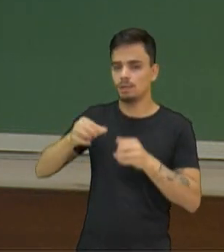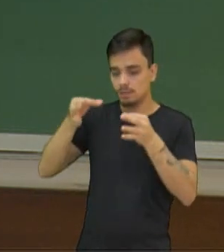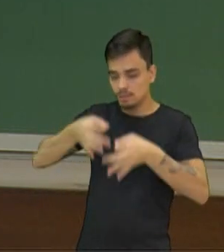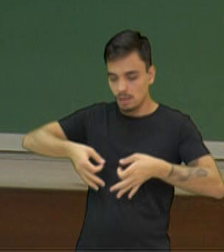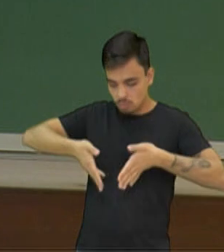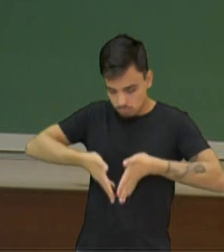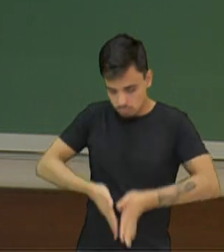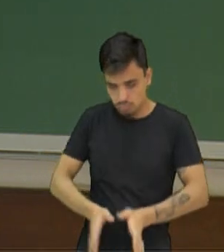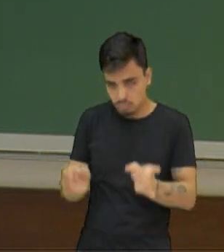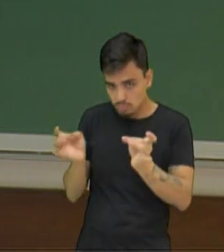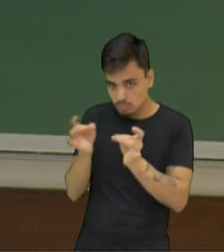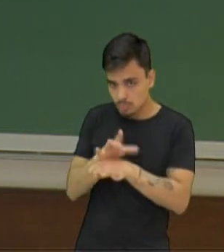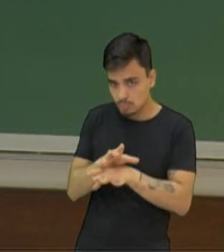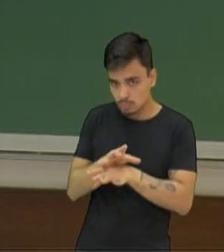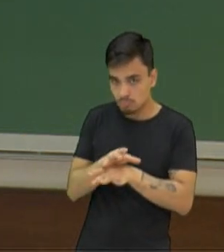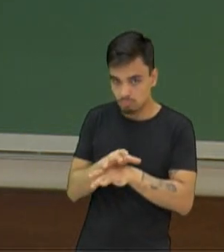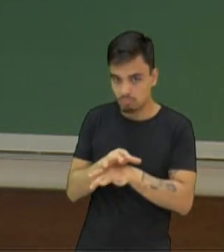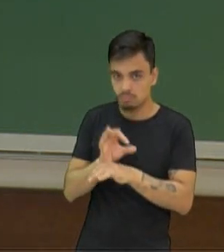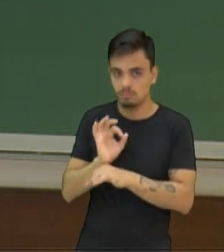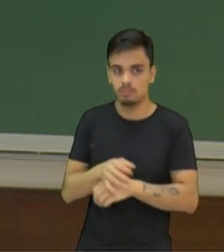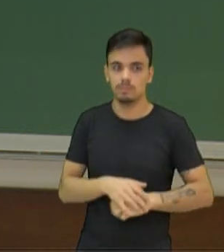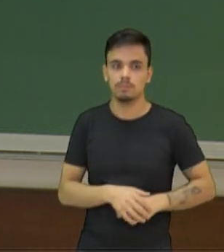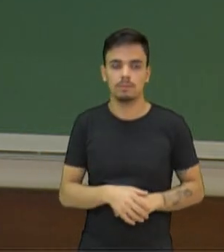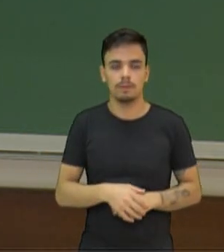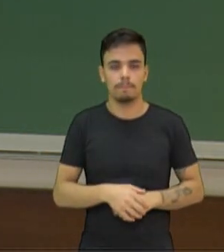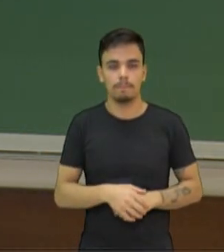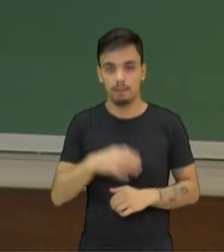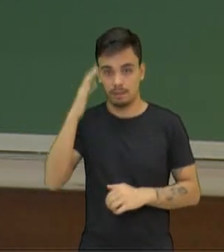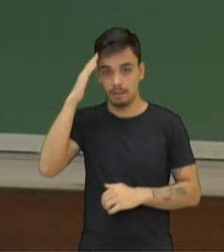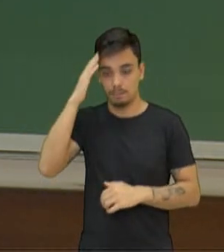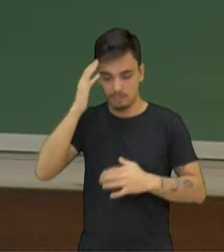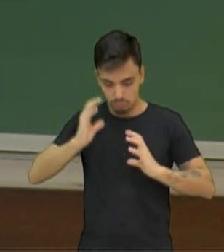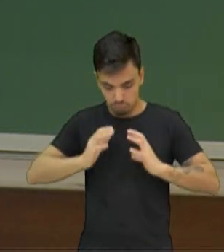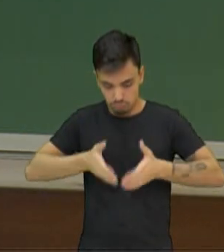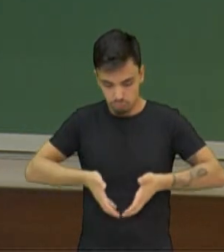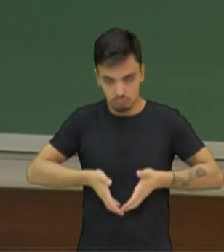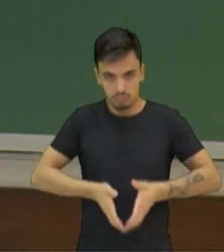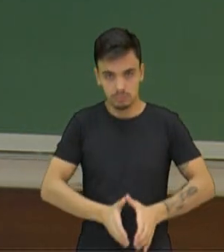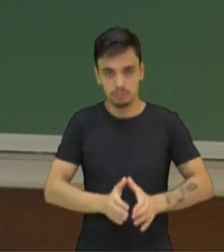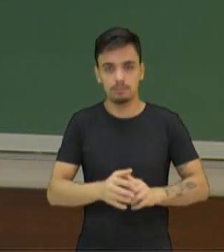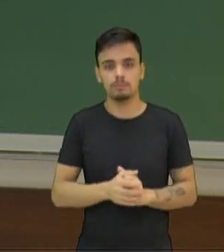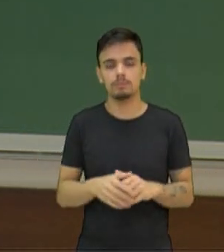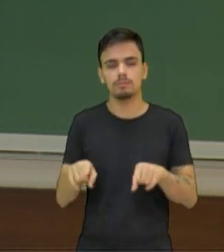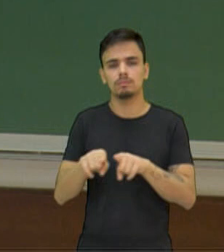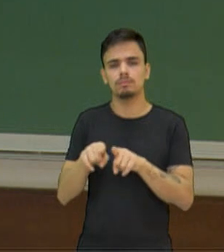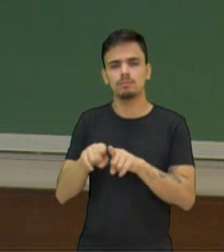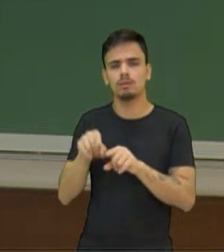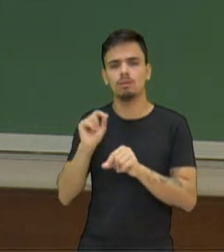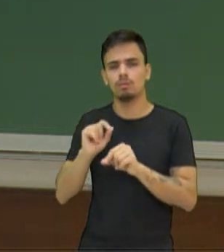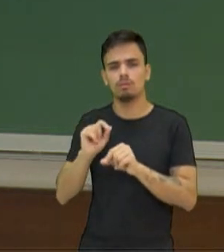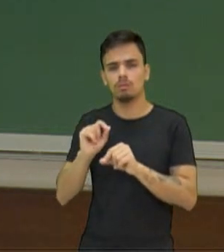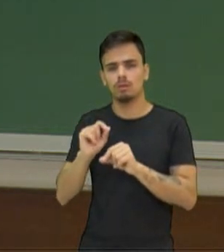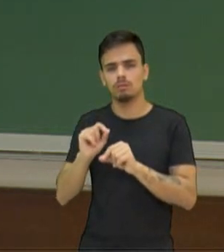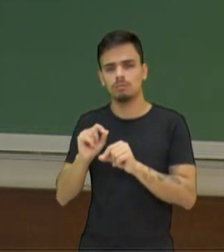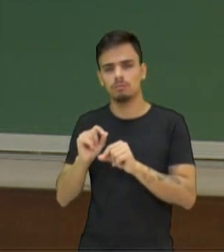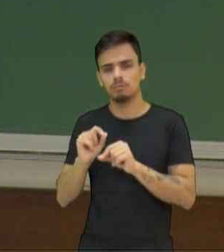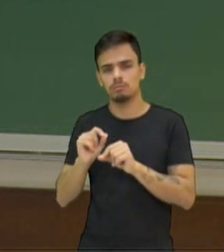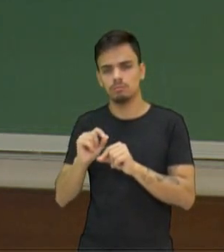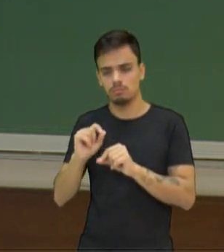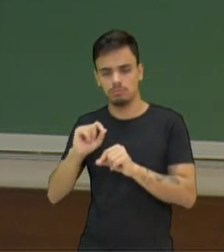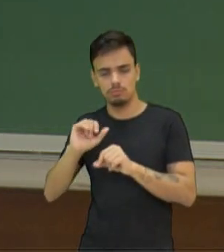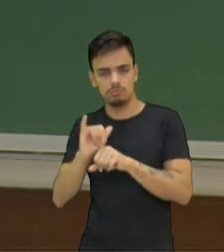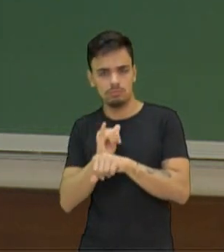para baixo. Isso é fundamental. Após o nascimento, é essencial como único e